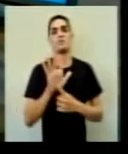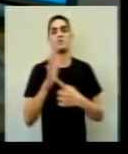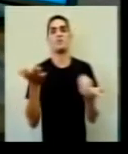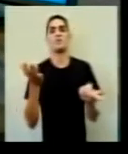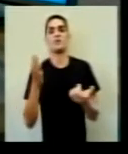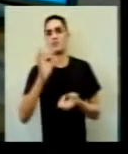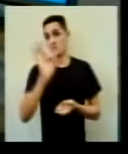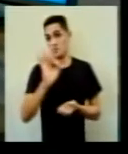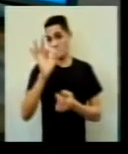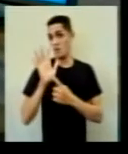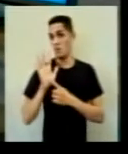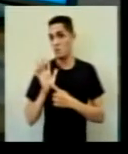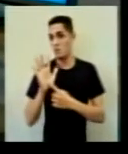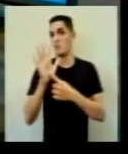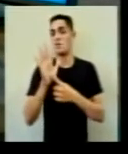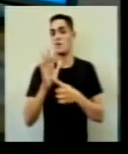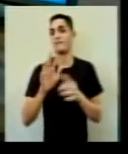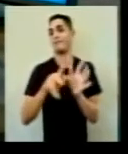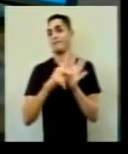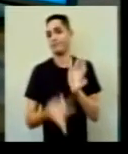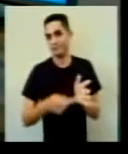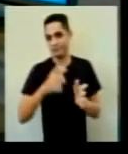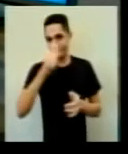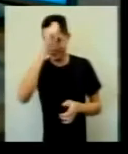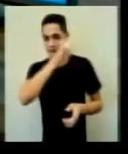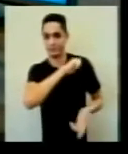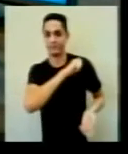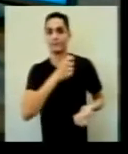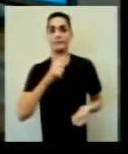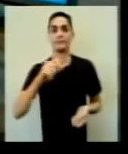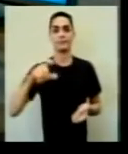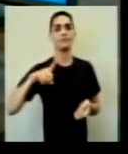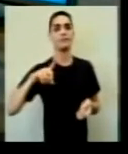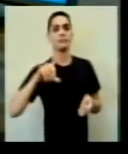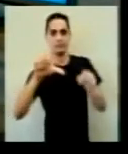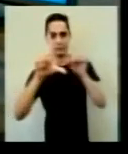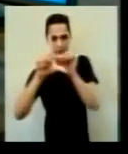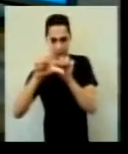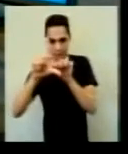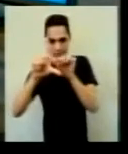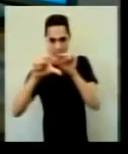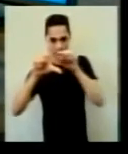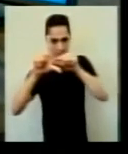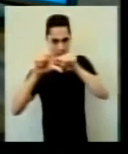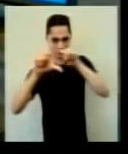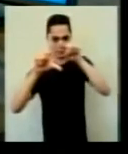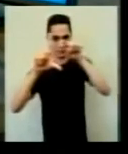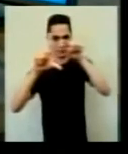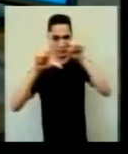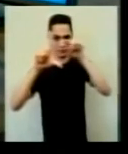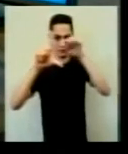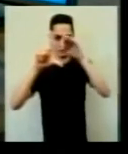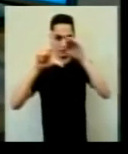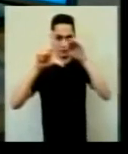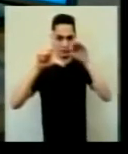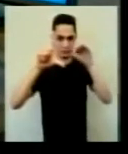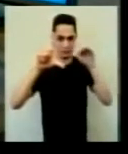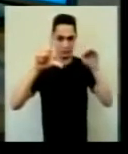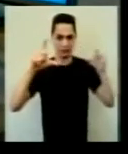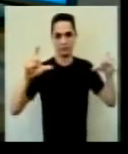que havia indicativos, eu não afirmei, mas que havia indicativos de que